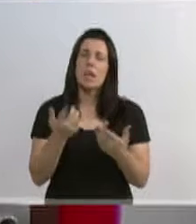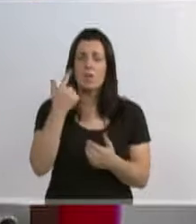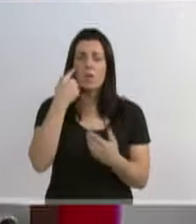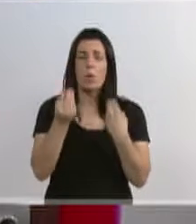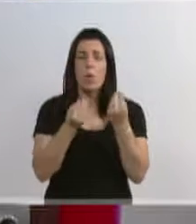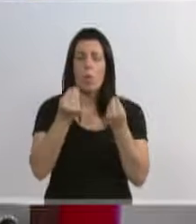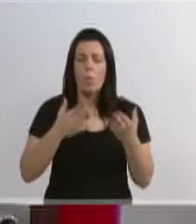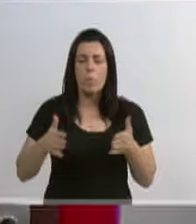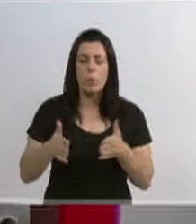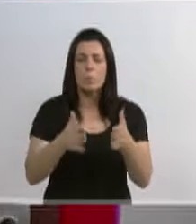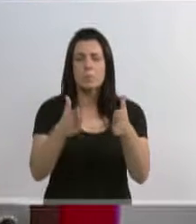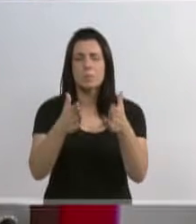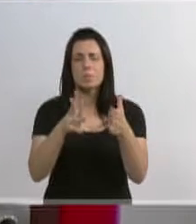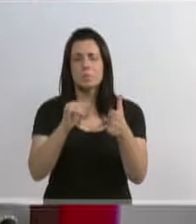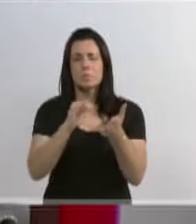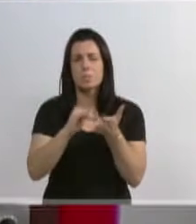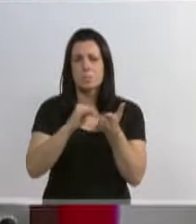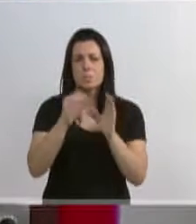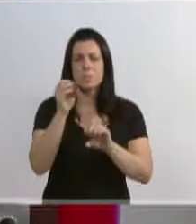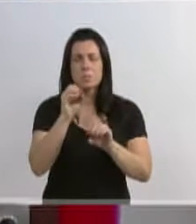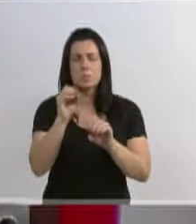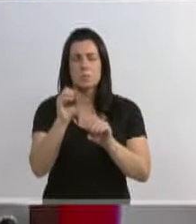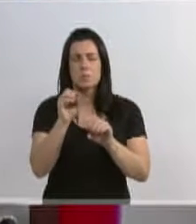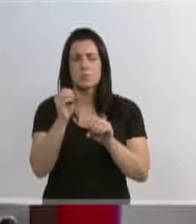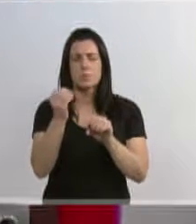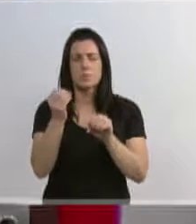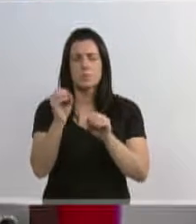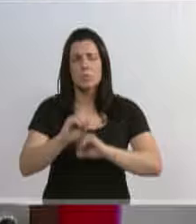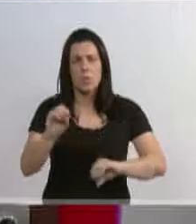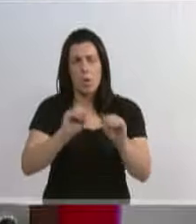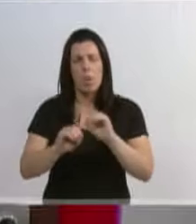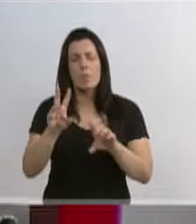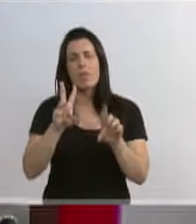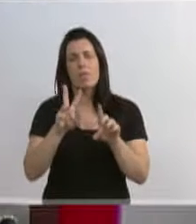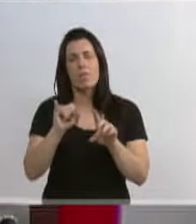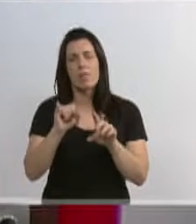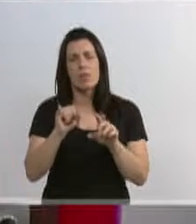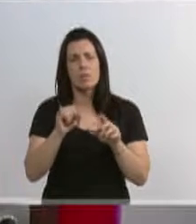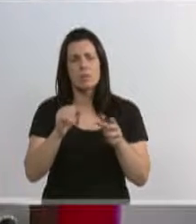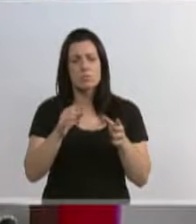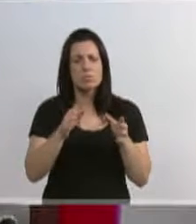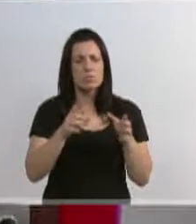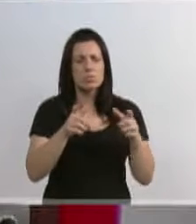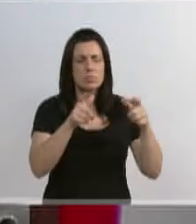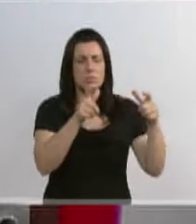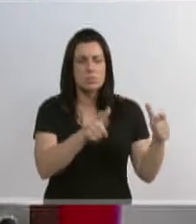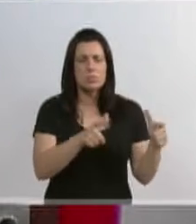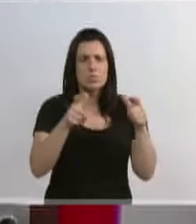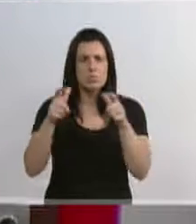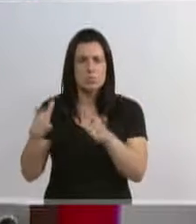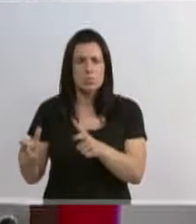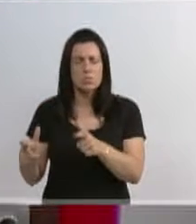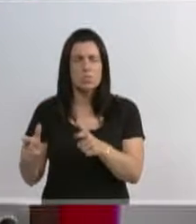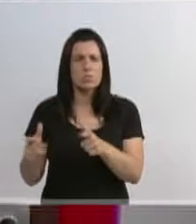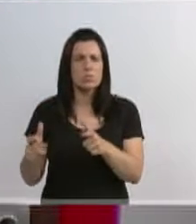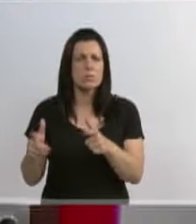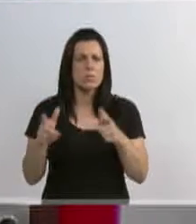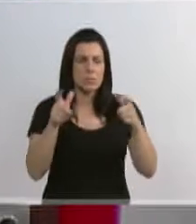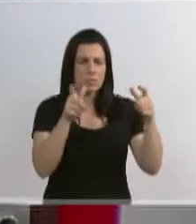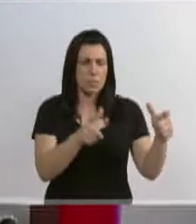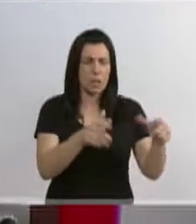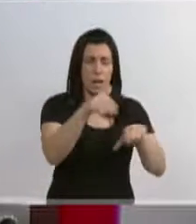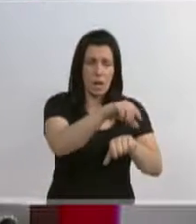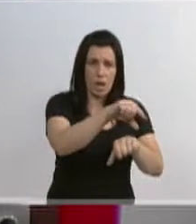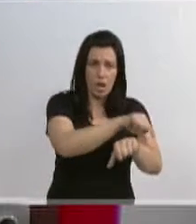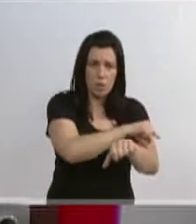pelo Poder Público, pela Secretaria de Obras, com relação àquele espaço, vereador Ito, que agora fica entre as calçadas novas que ficou e o asfalto, porque agora